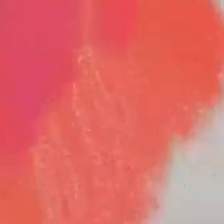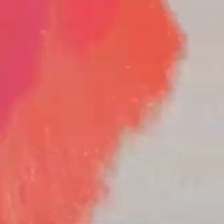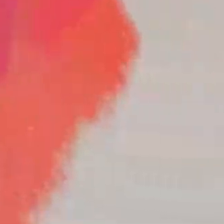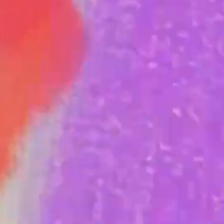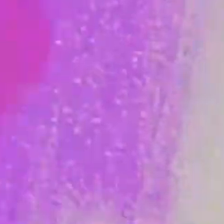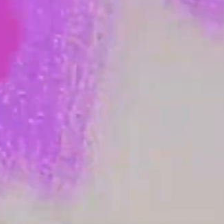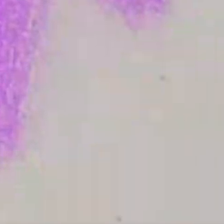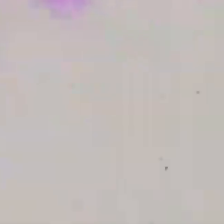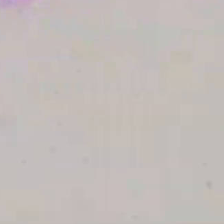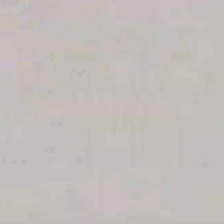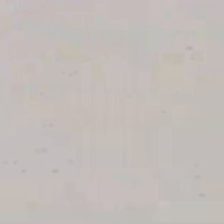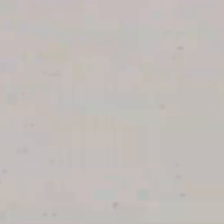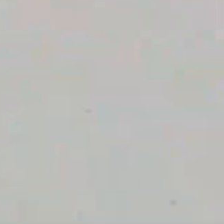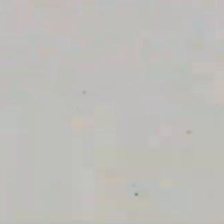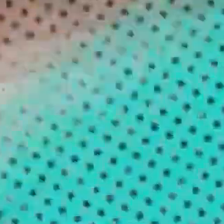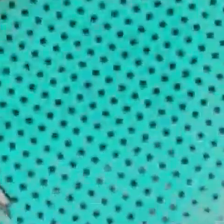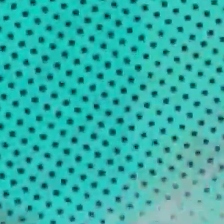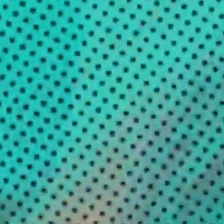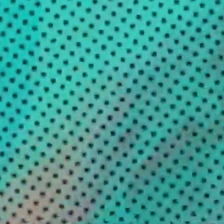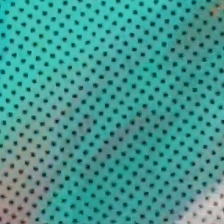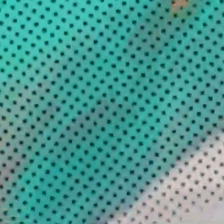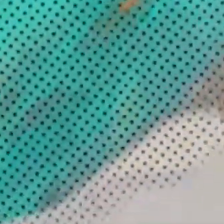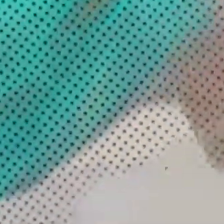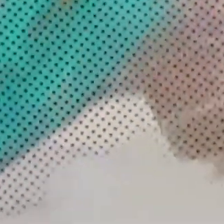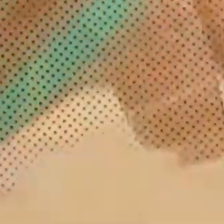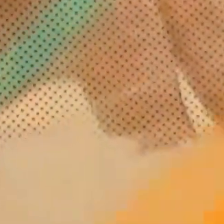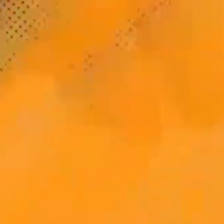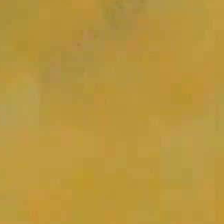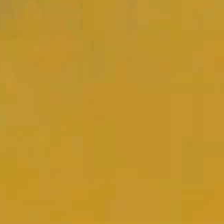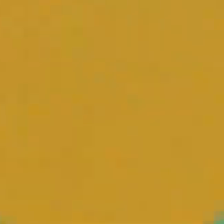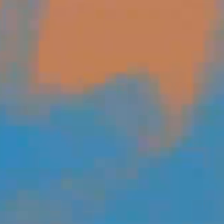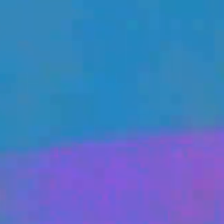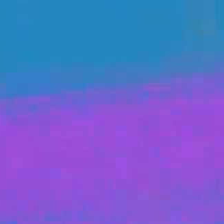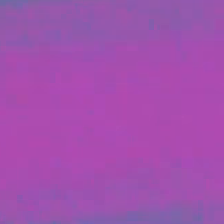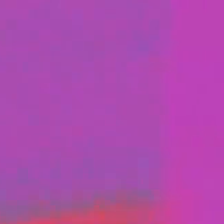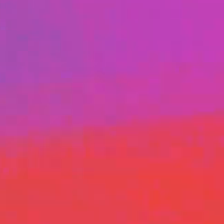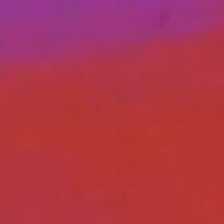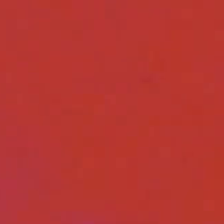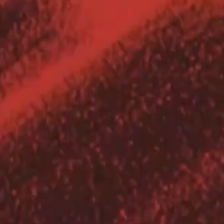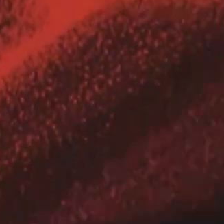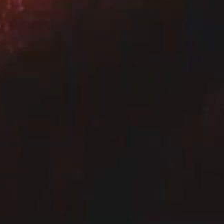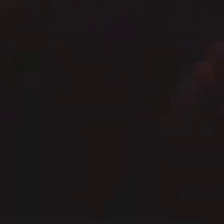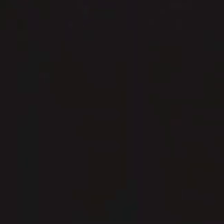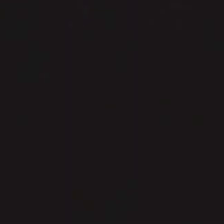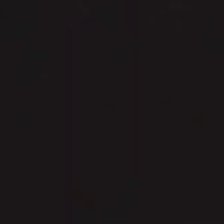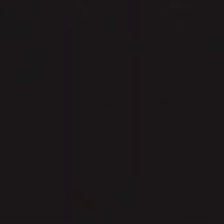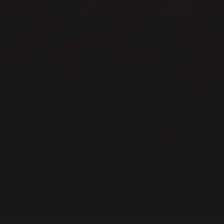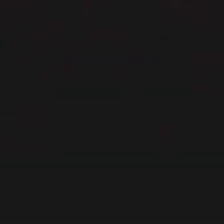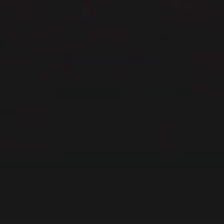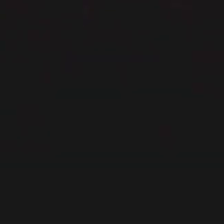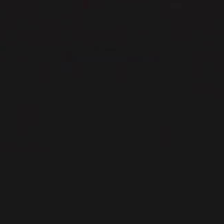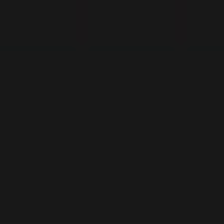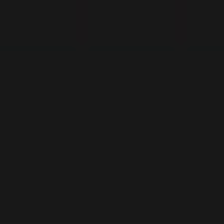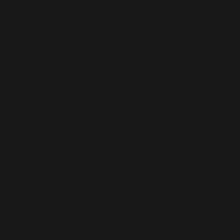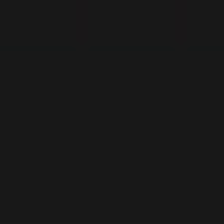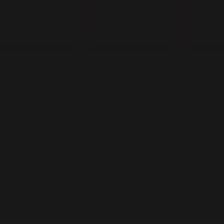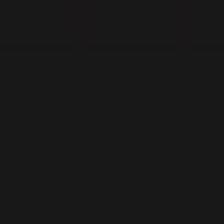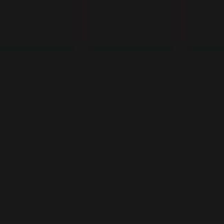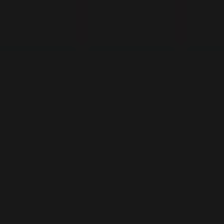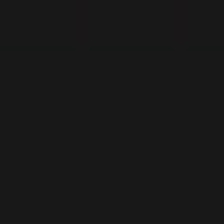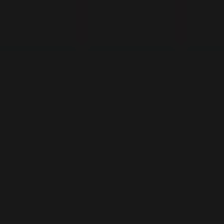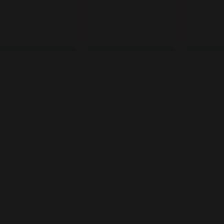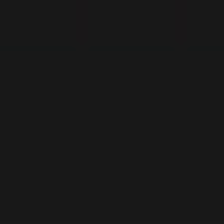alunos e amigos. Acreditamos que a música tem um poder transformador e estamos comprometidos em compartilhar essa paixão